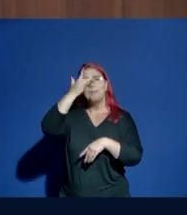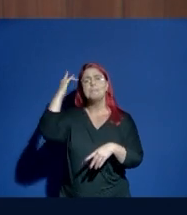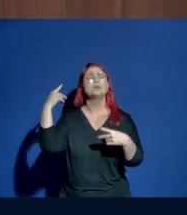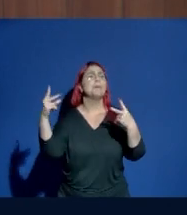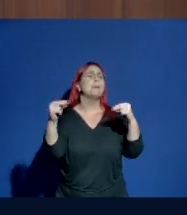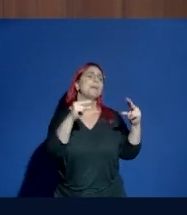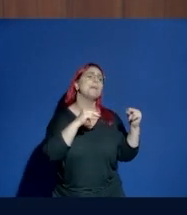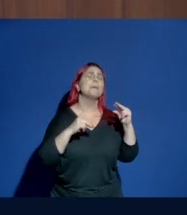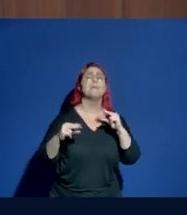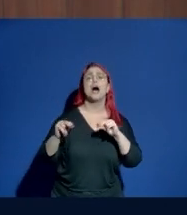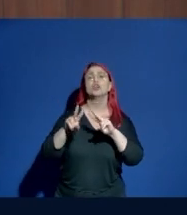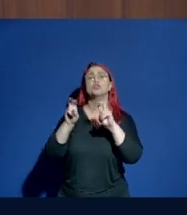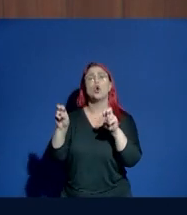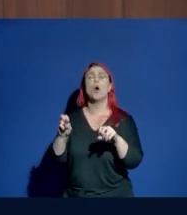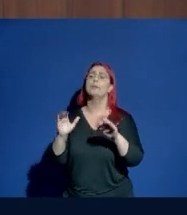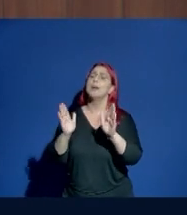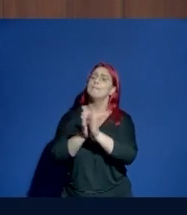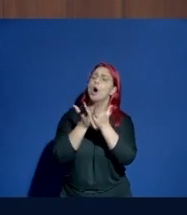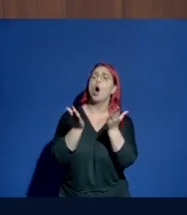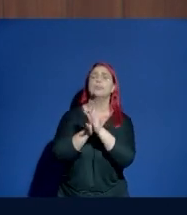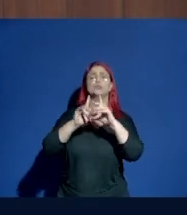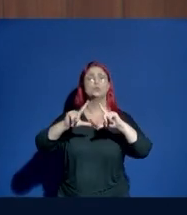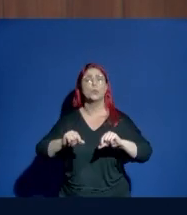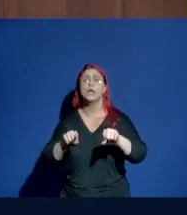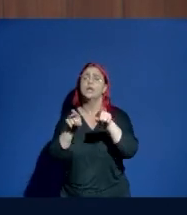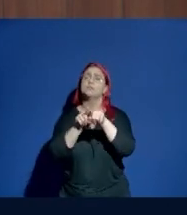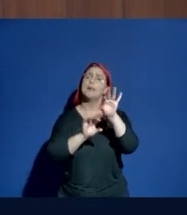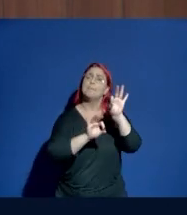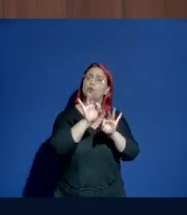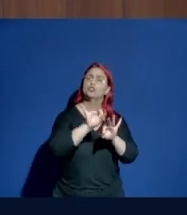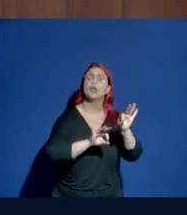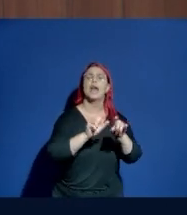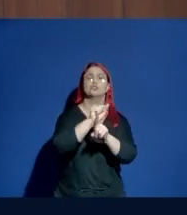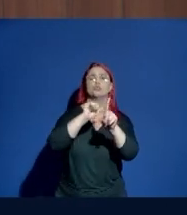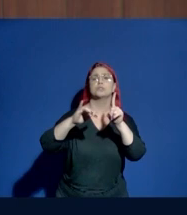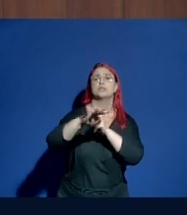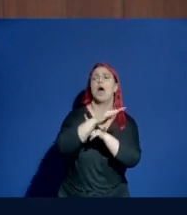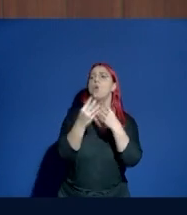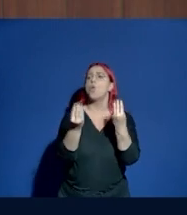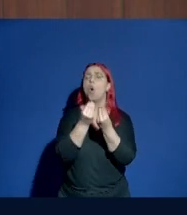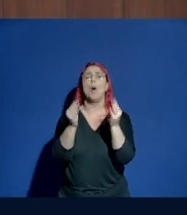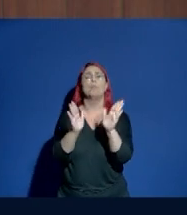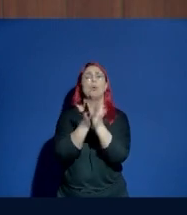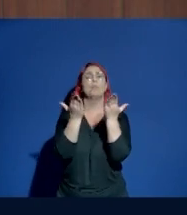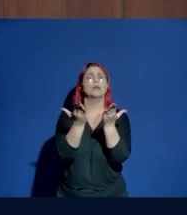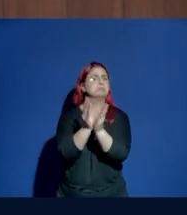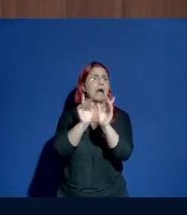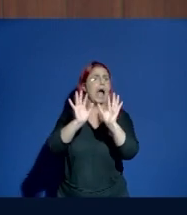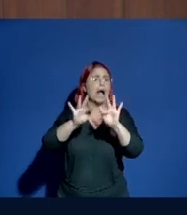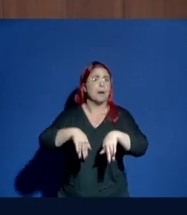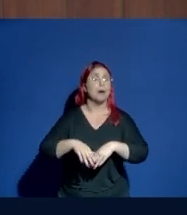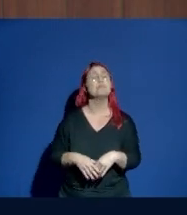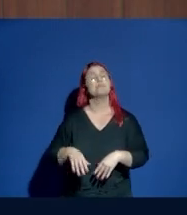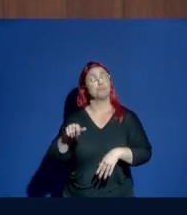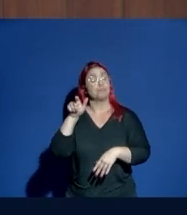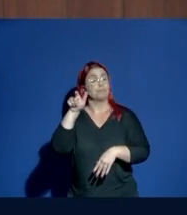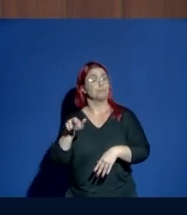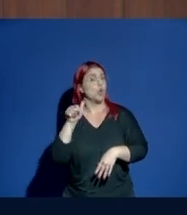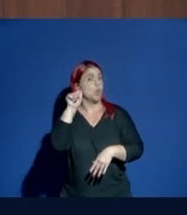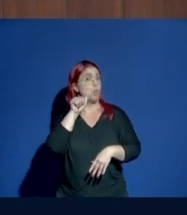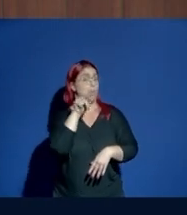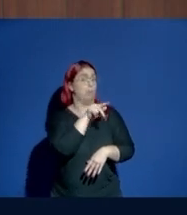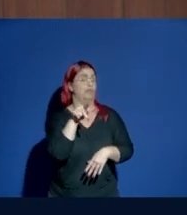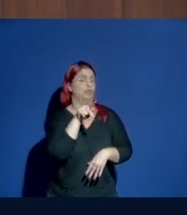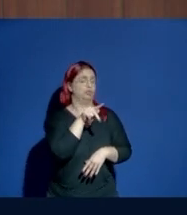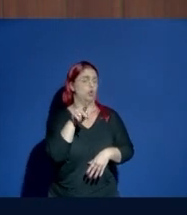de combate a pobreza programas sociais como romper o ciclo da pobreza tal essa discussão aí um professor um professor